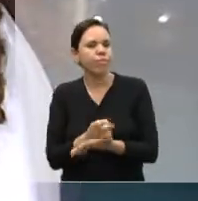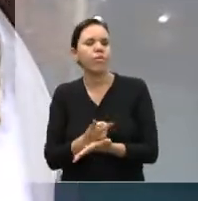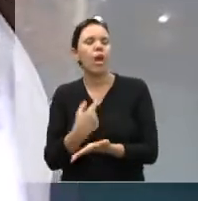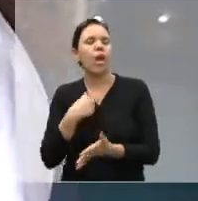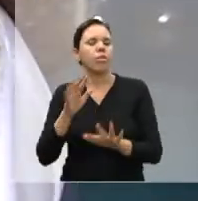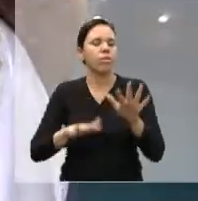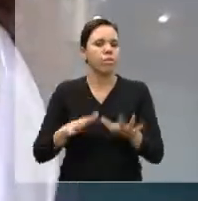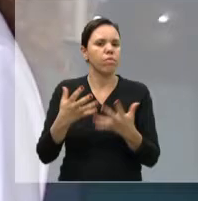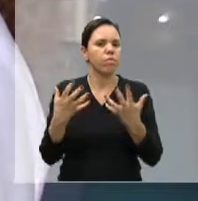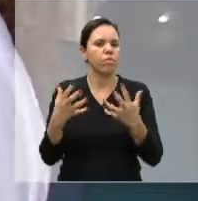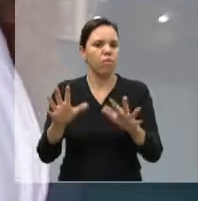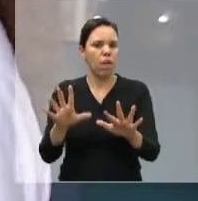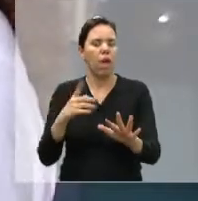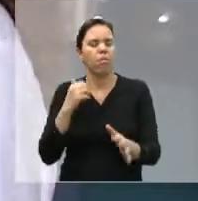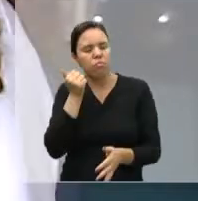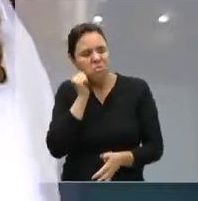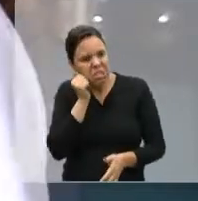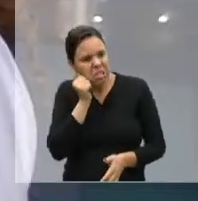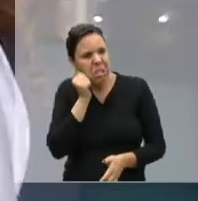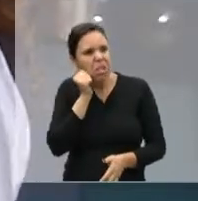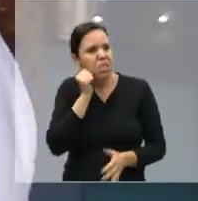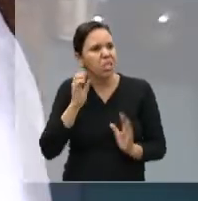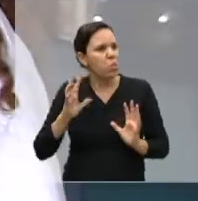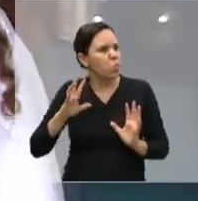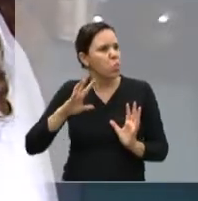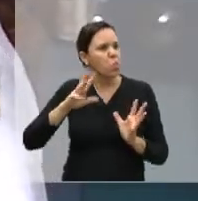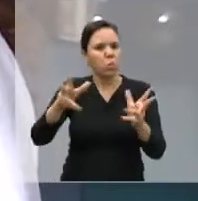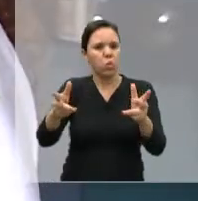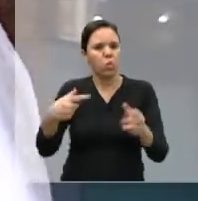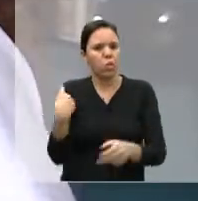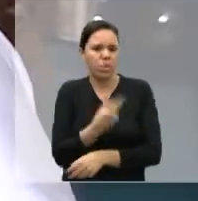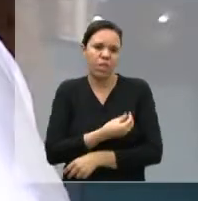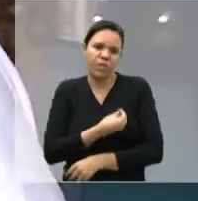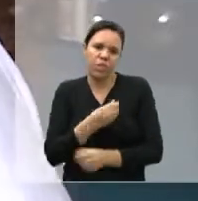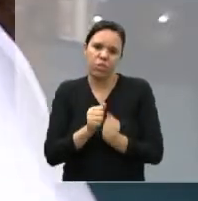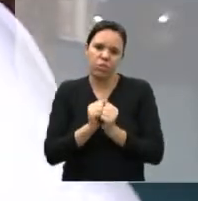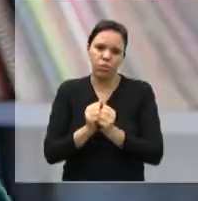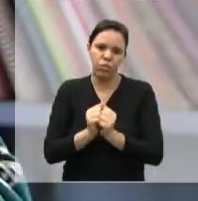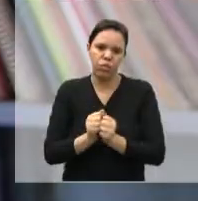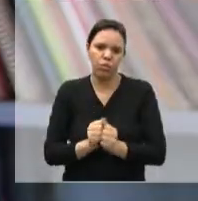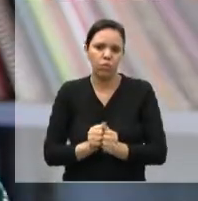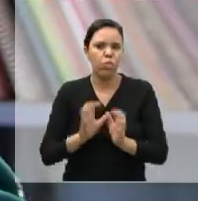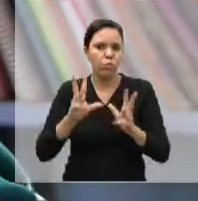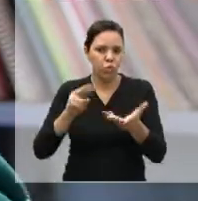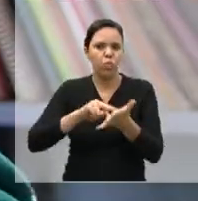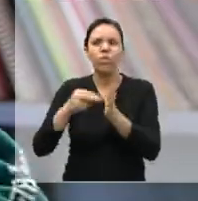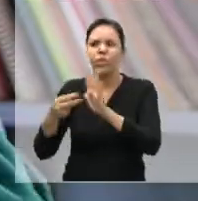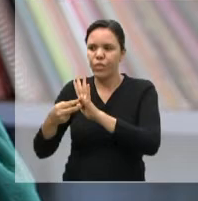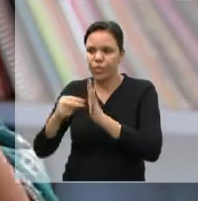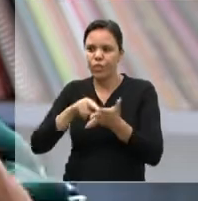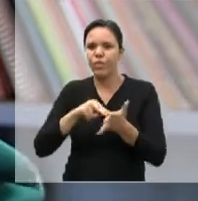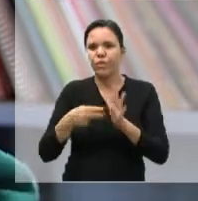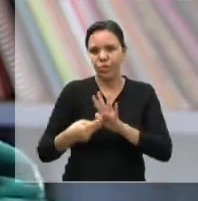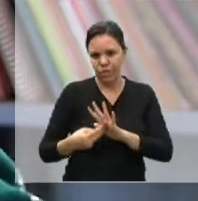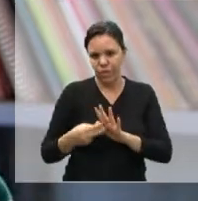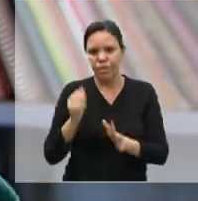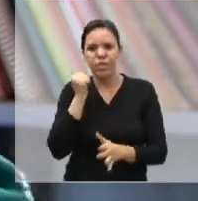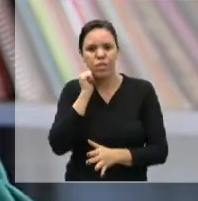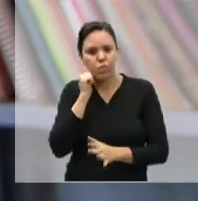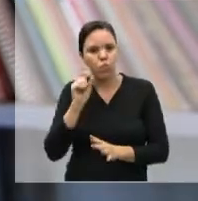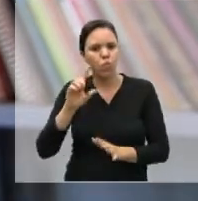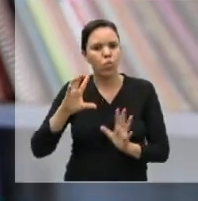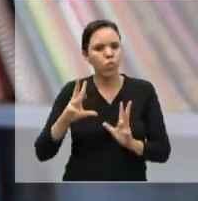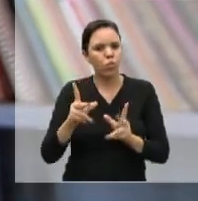tá ali do nosso lado. É isso. Sim, tudo é ciência. Tudo é ciência, tudo pode se